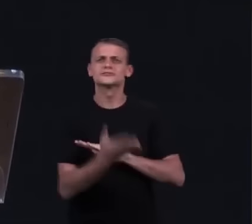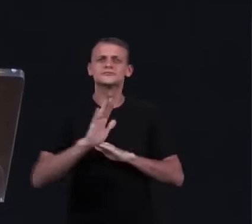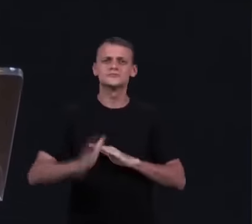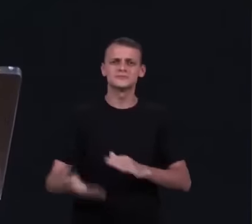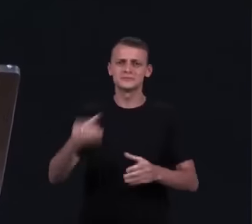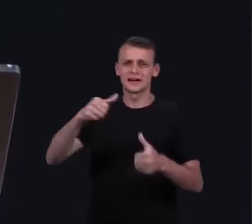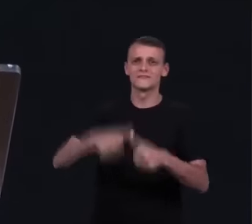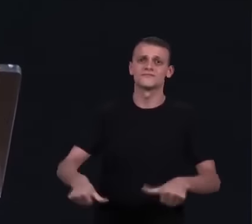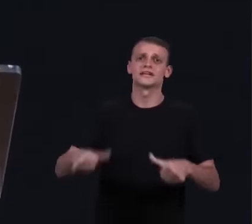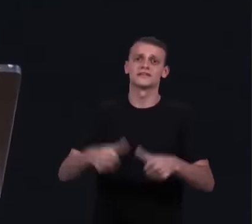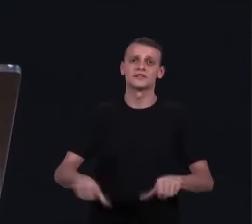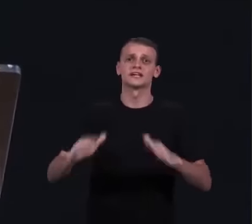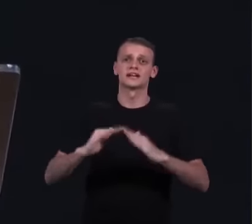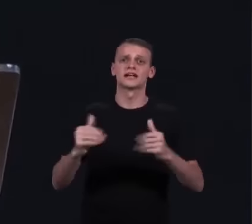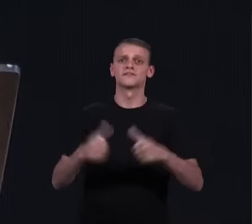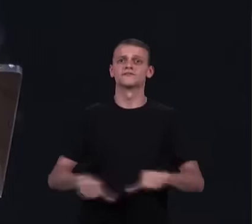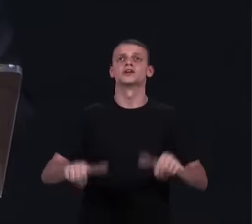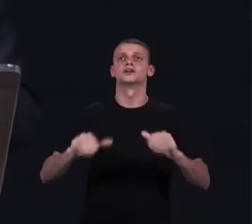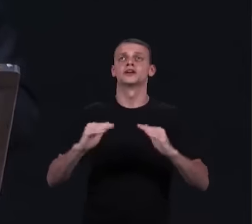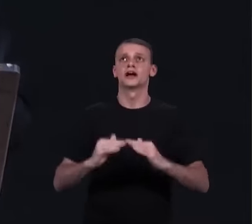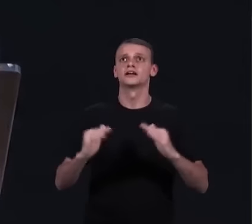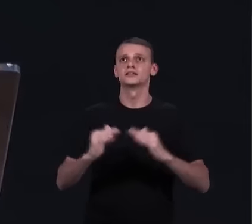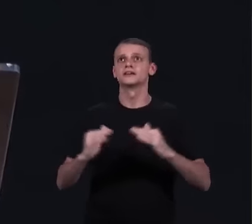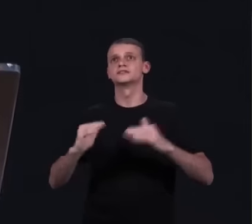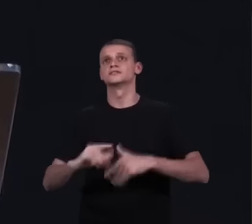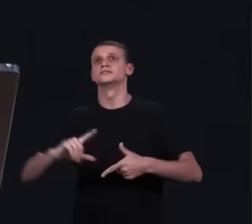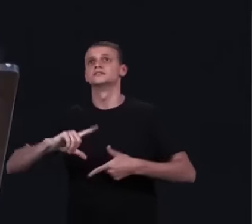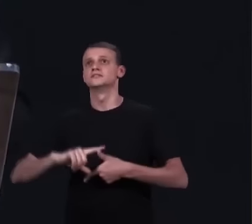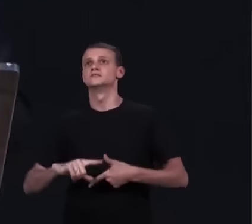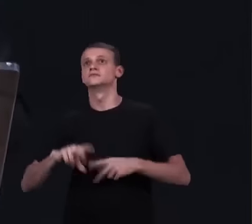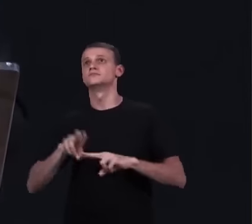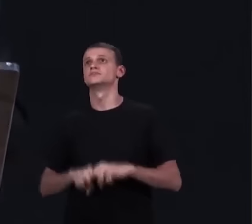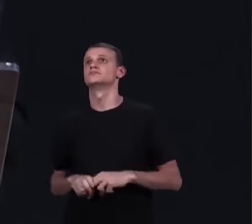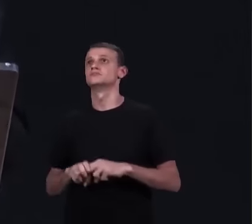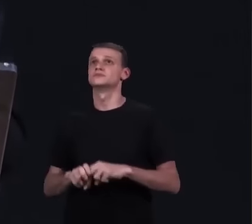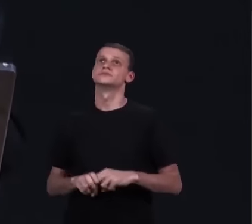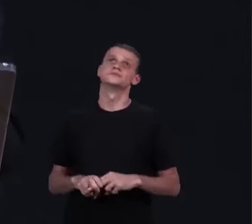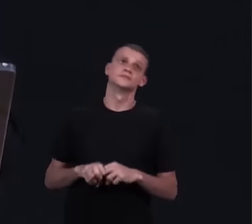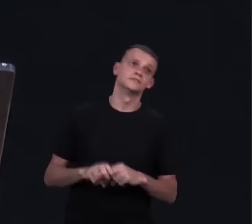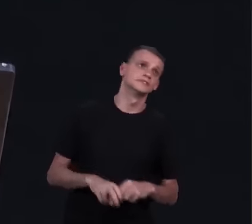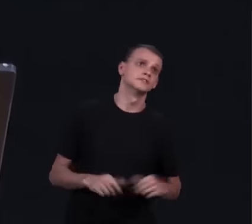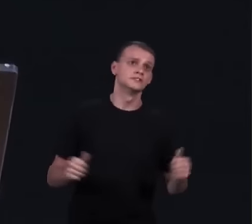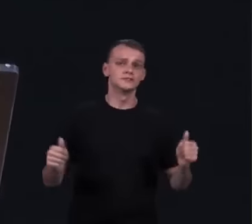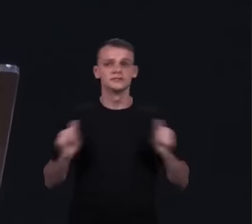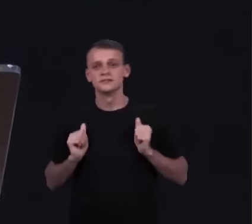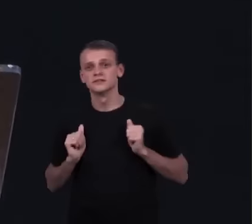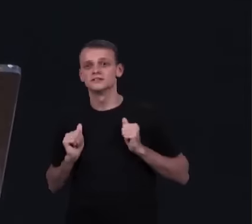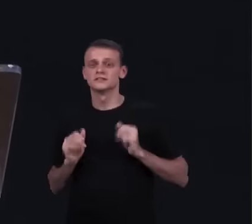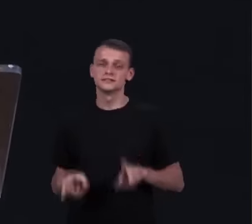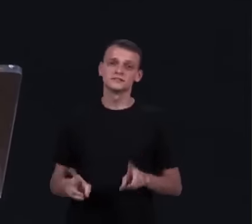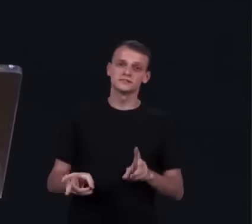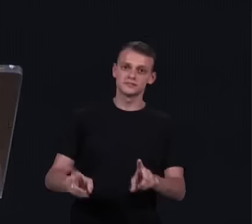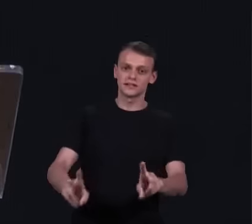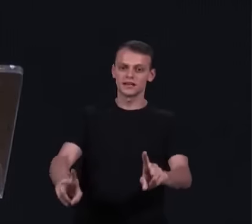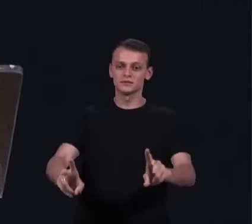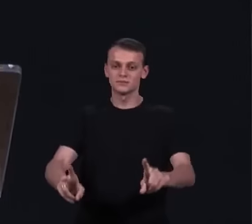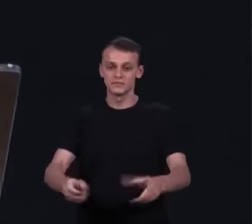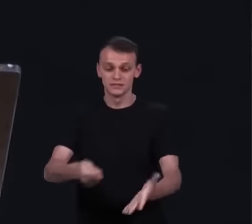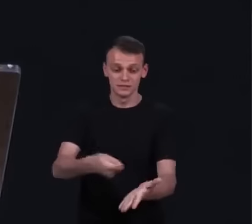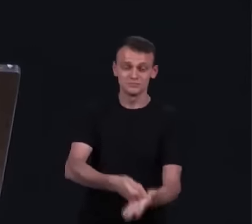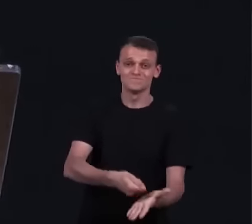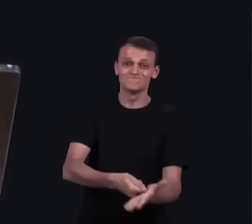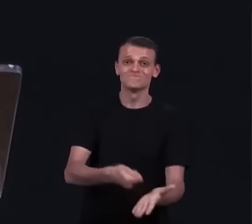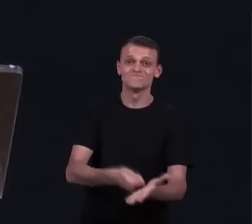fica em casa, fica em casa. Então elas estão muito confortáveis dentro de um novo programa, sempre diante da pressão